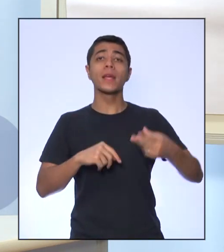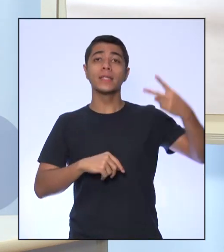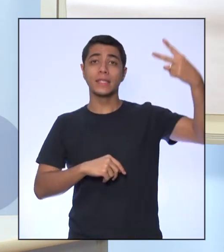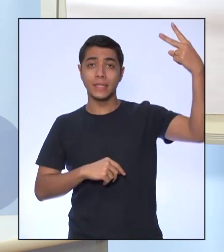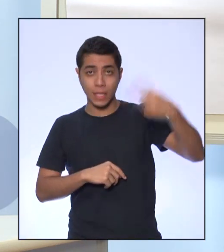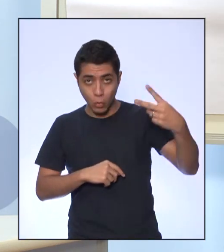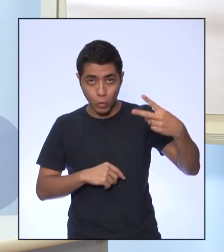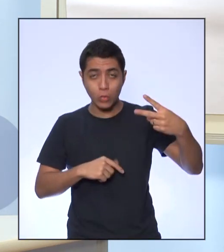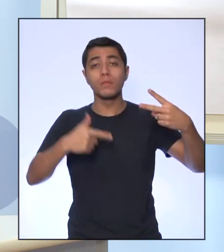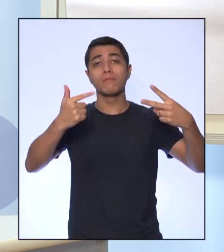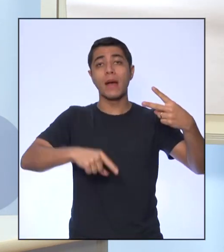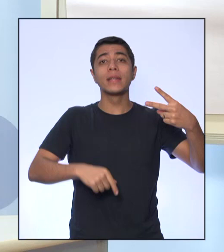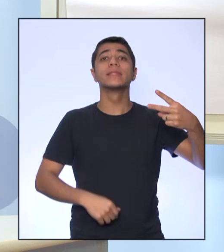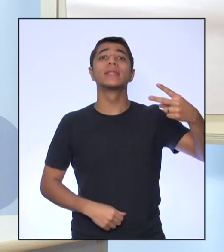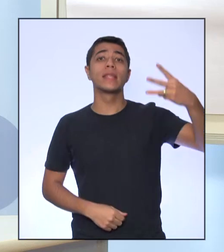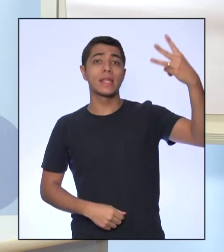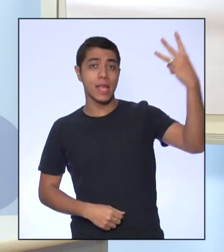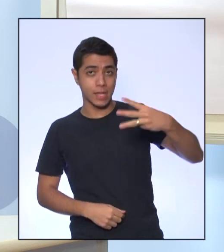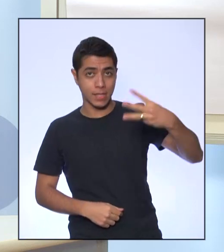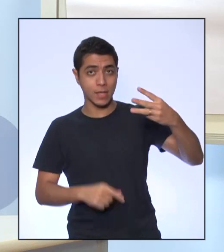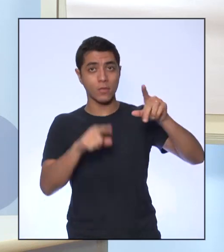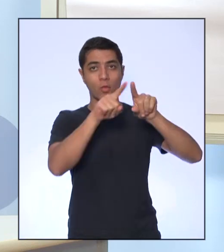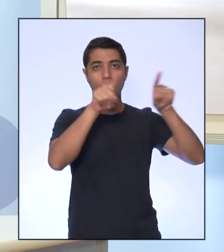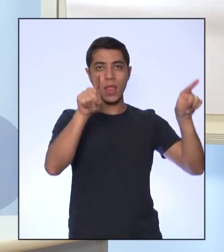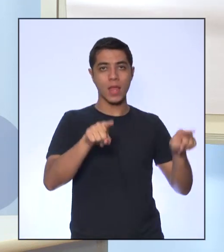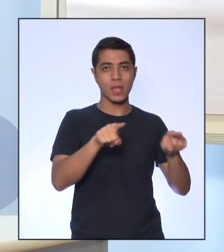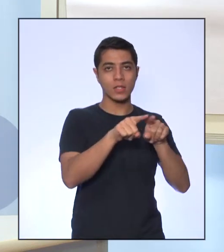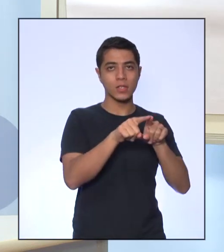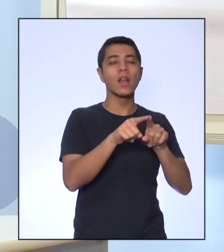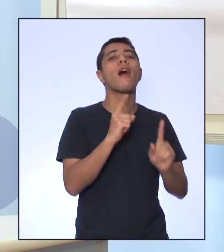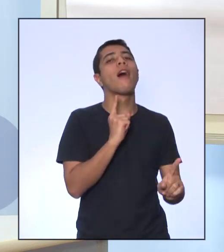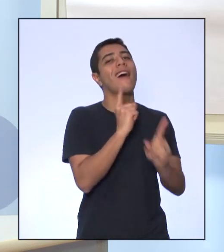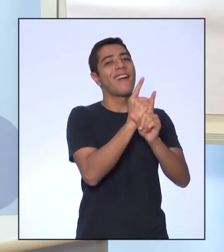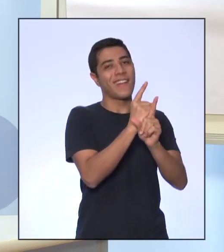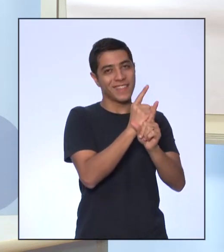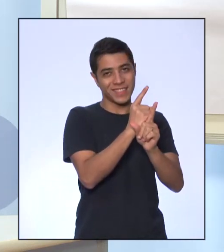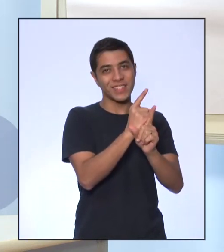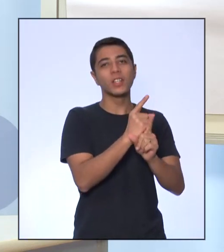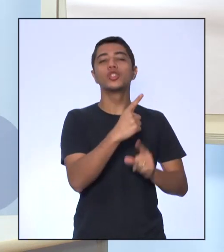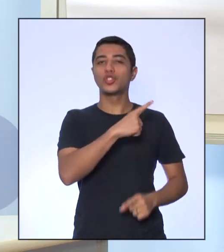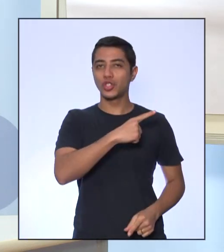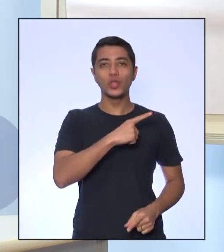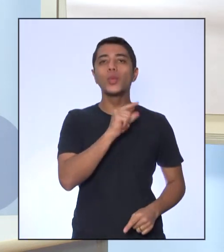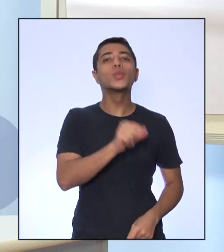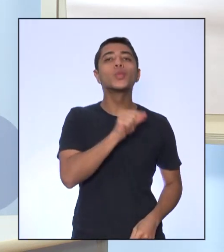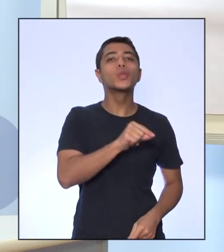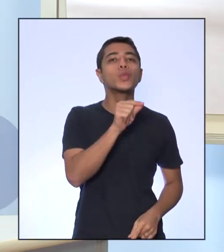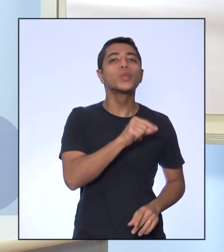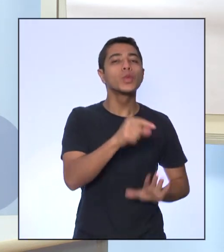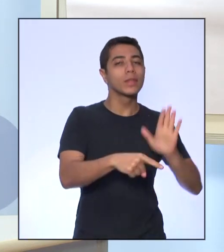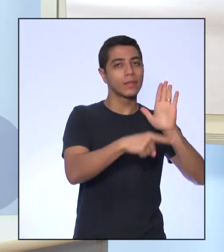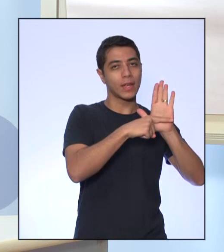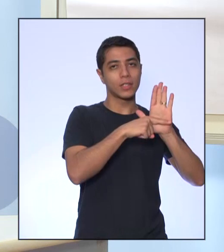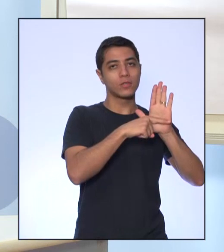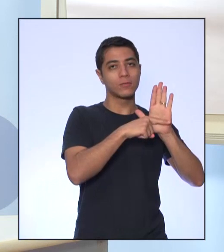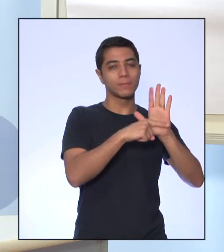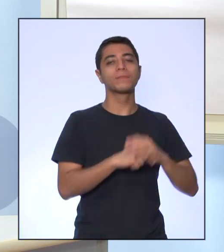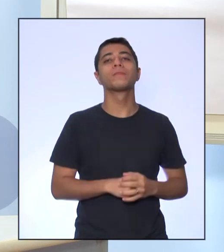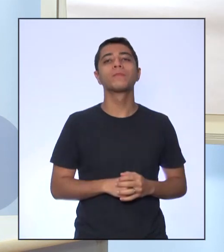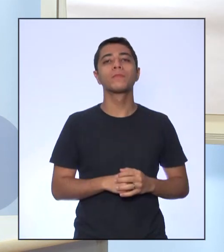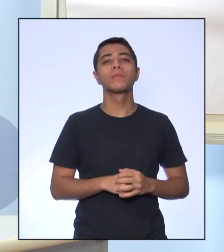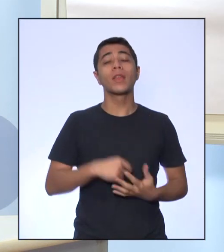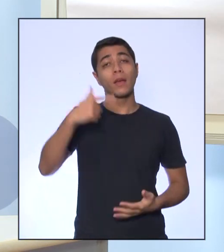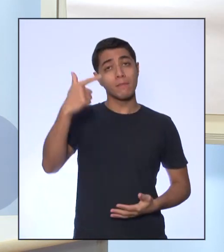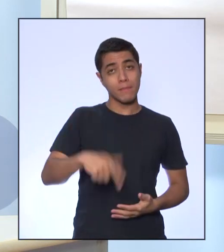quadrante então o cosseno nesses dois quadrantes vão ter termos negativos e por último nesta